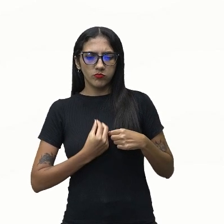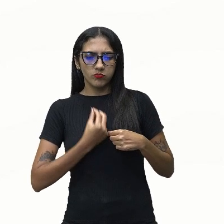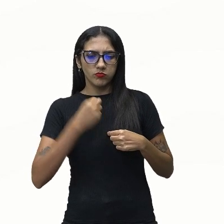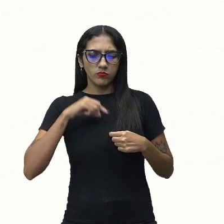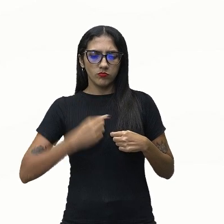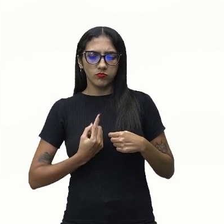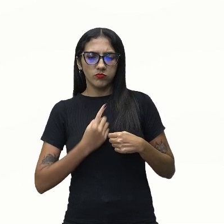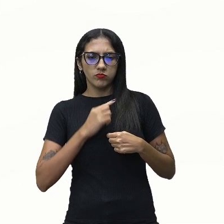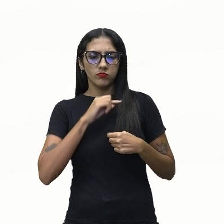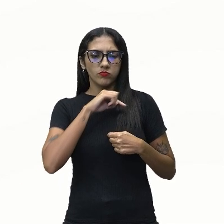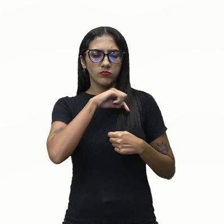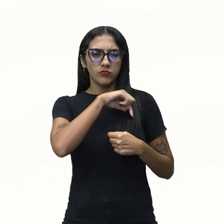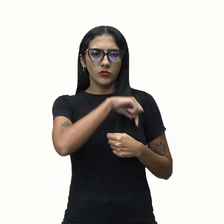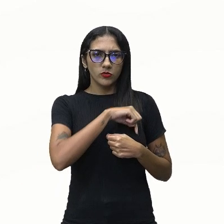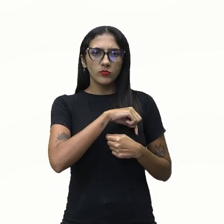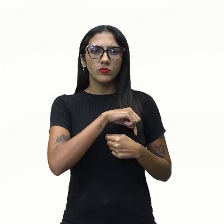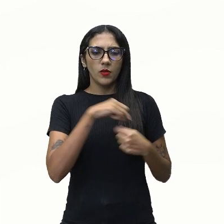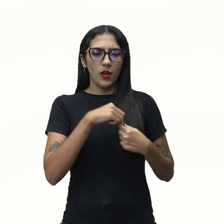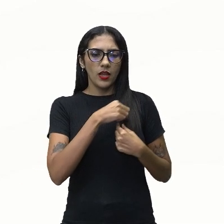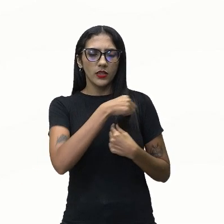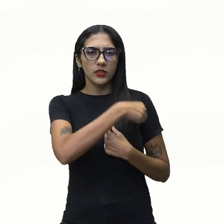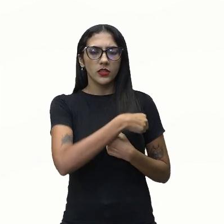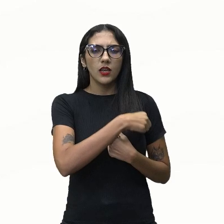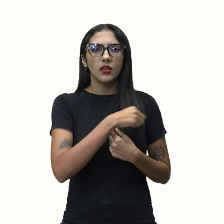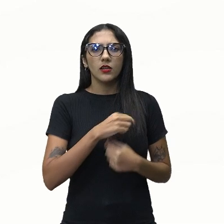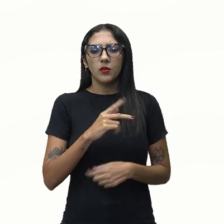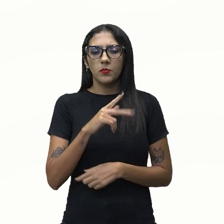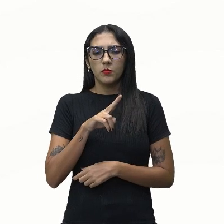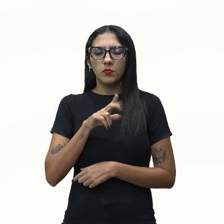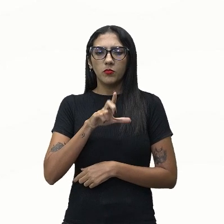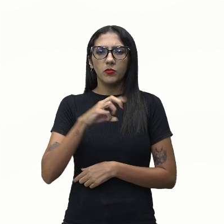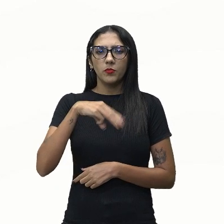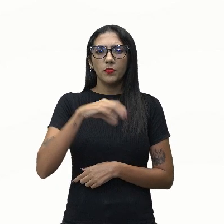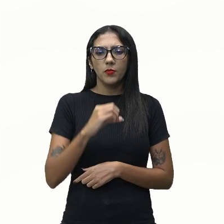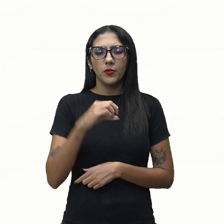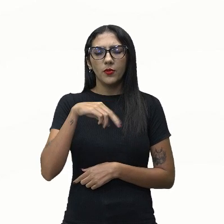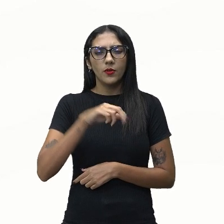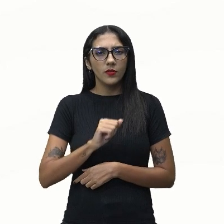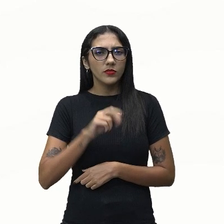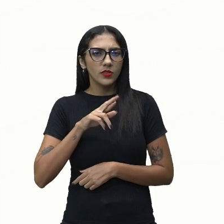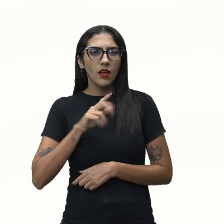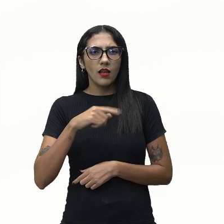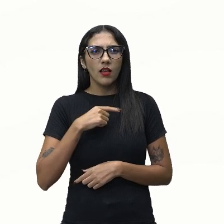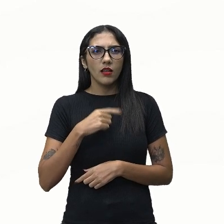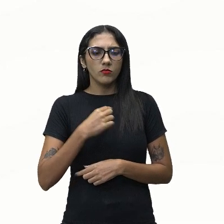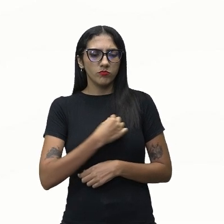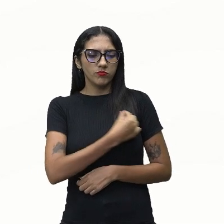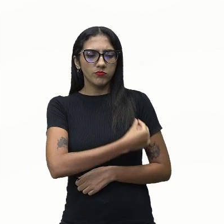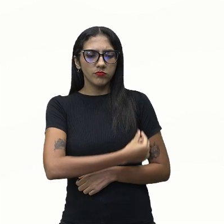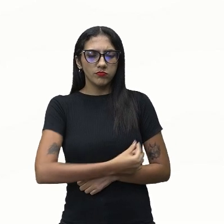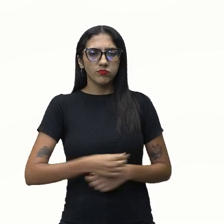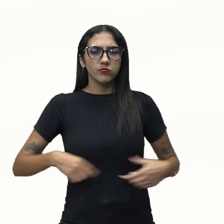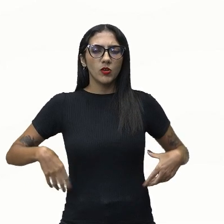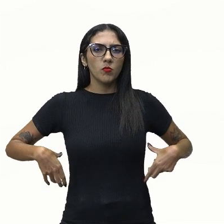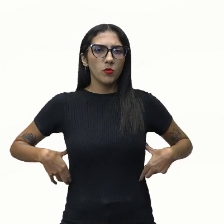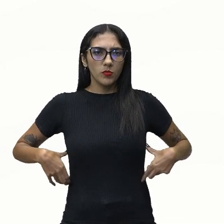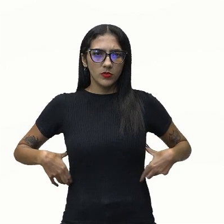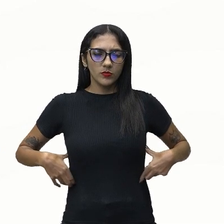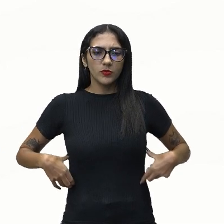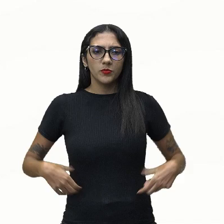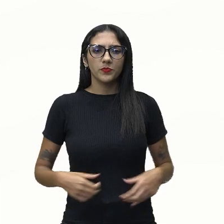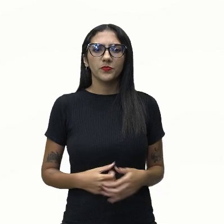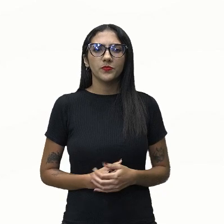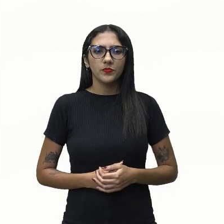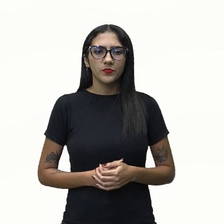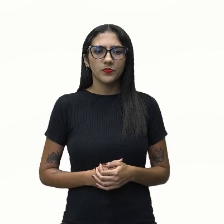do coração pela artéria pulmonar. O nome dela já diz tudo, né, gente? A artéria pulmonar vai levar esse sangue até os pulmões, lá